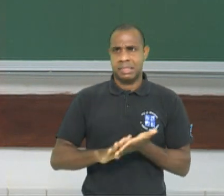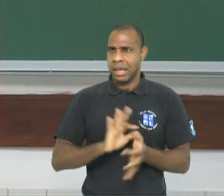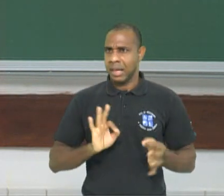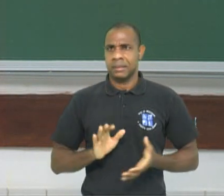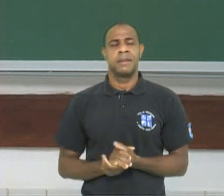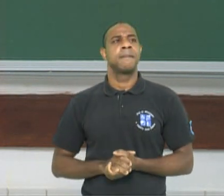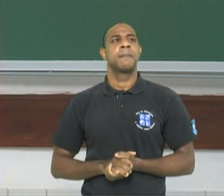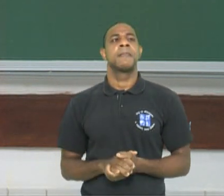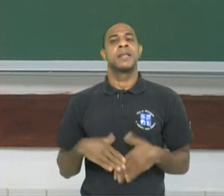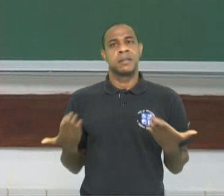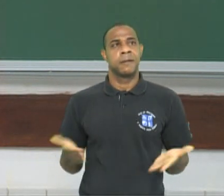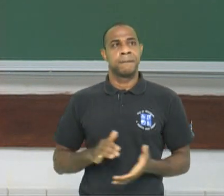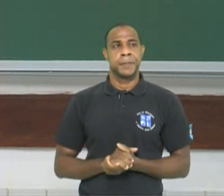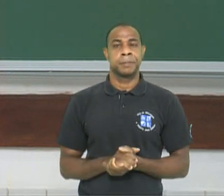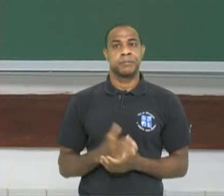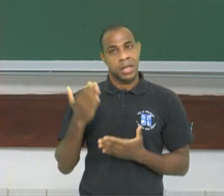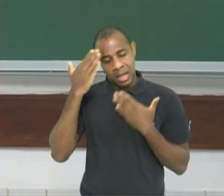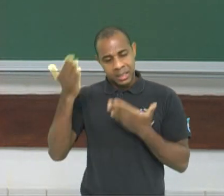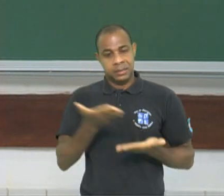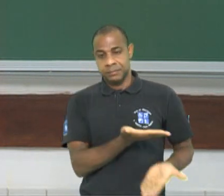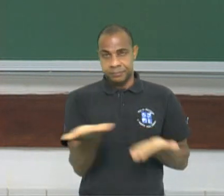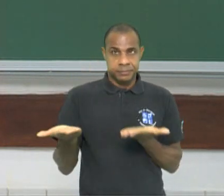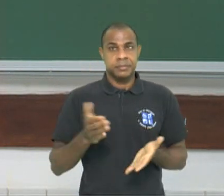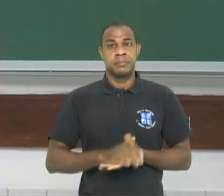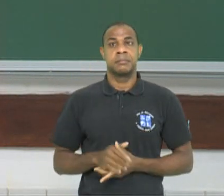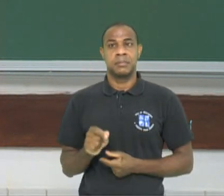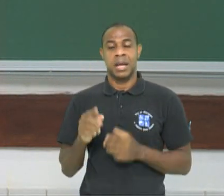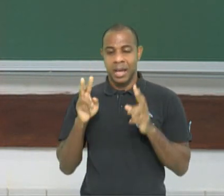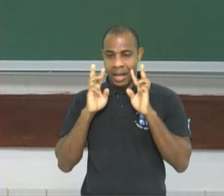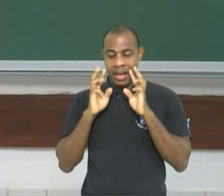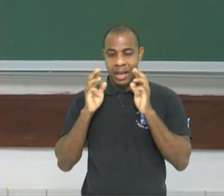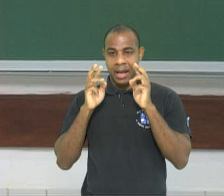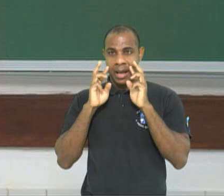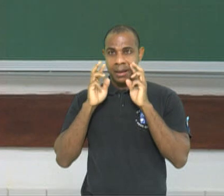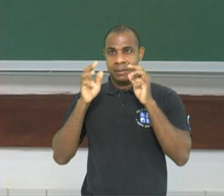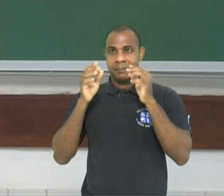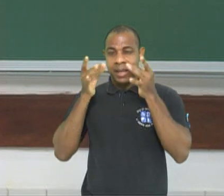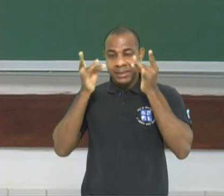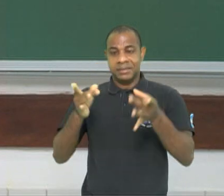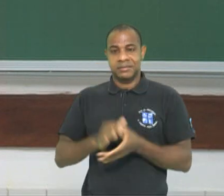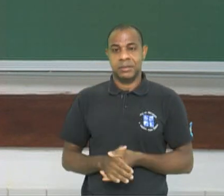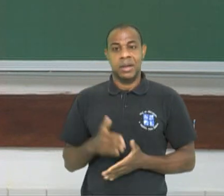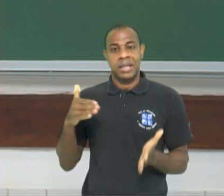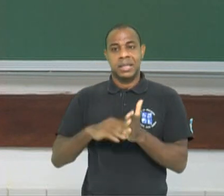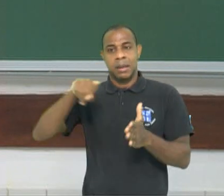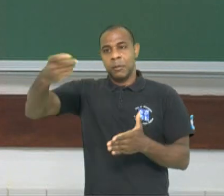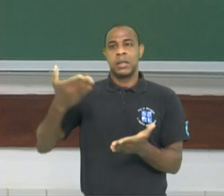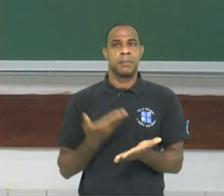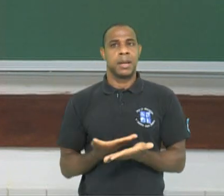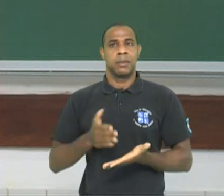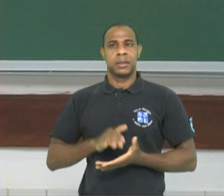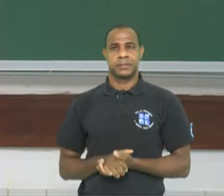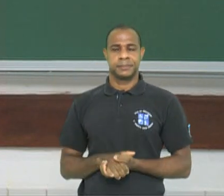momento, tá? E agradeço mais uma vez a atenção de vocês e até uma próxima. Valeu, gente!